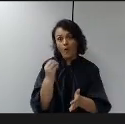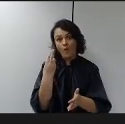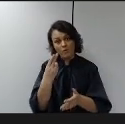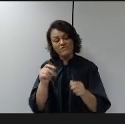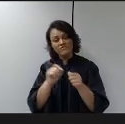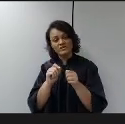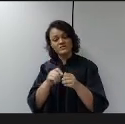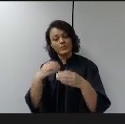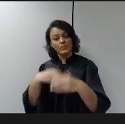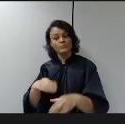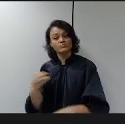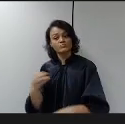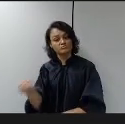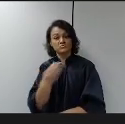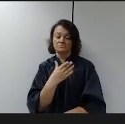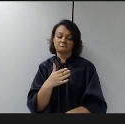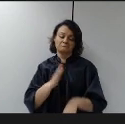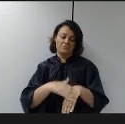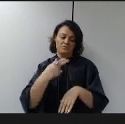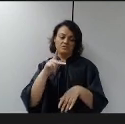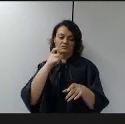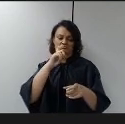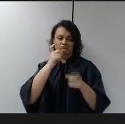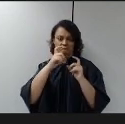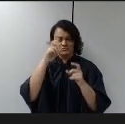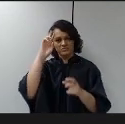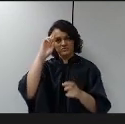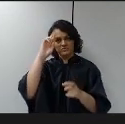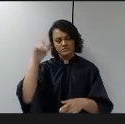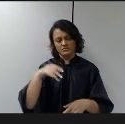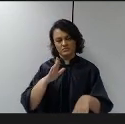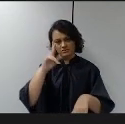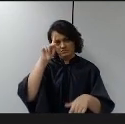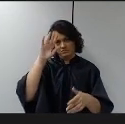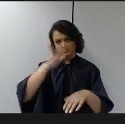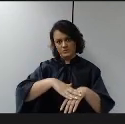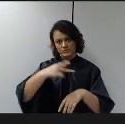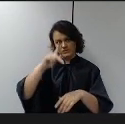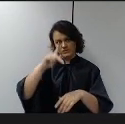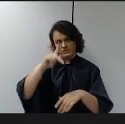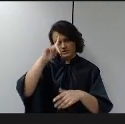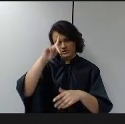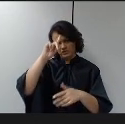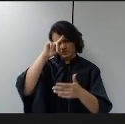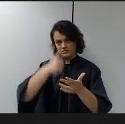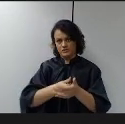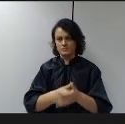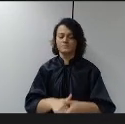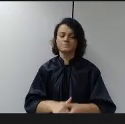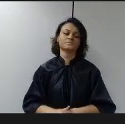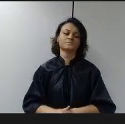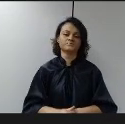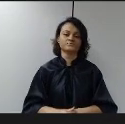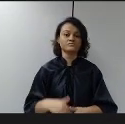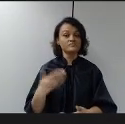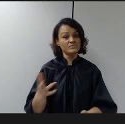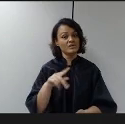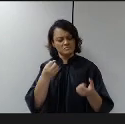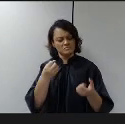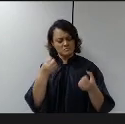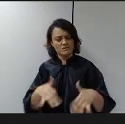concurso. Nesse sentido, senhor presidente, a nossa presidência já se manifestou